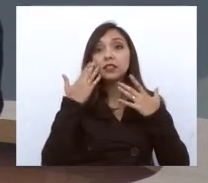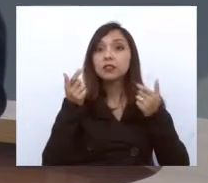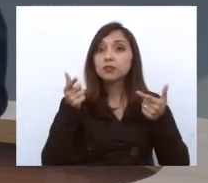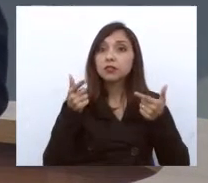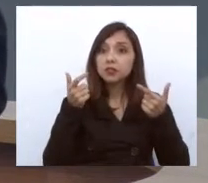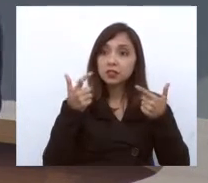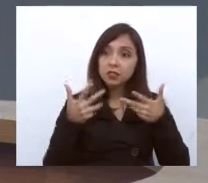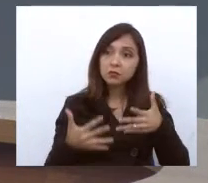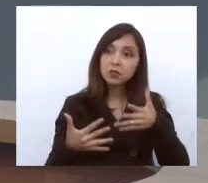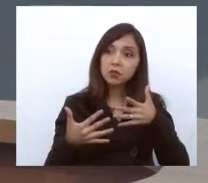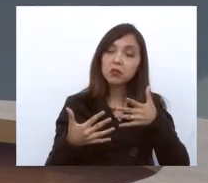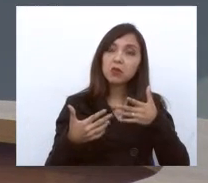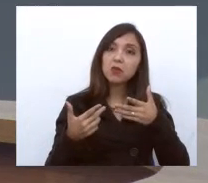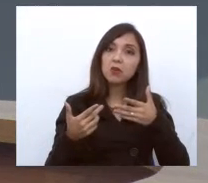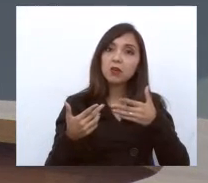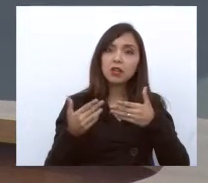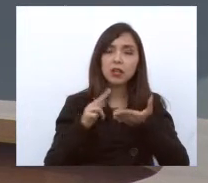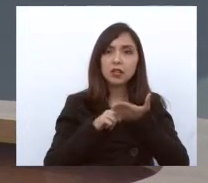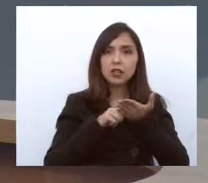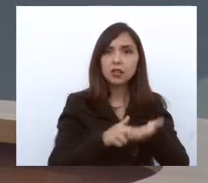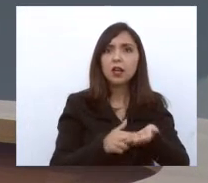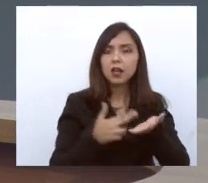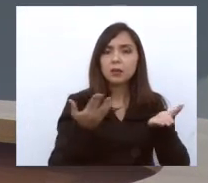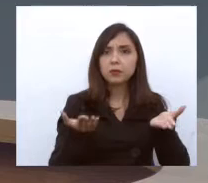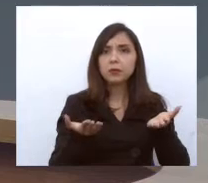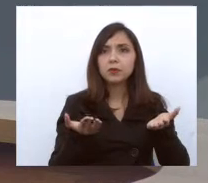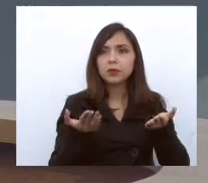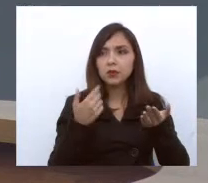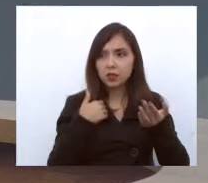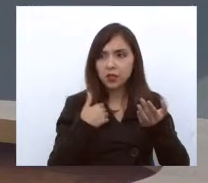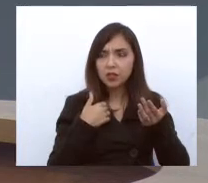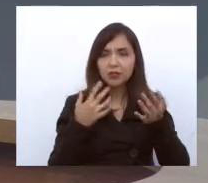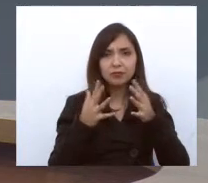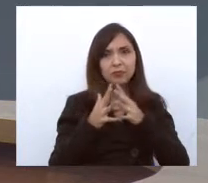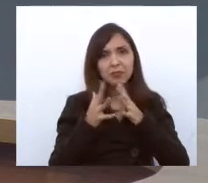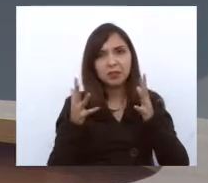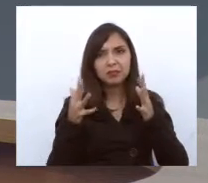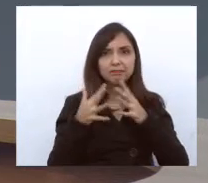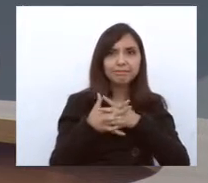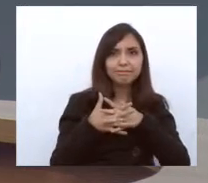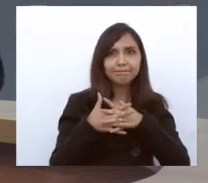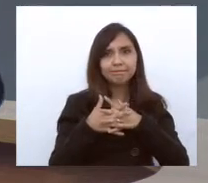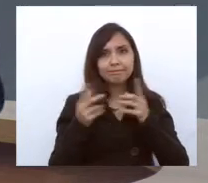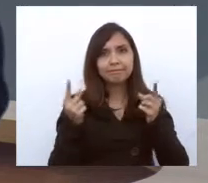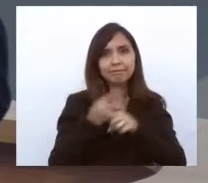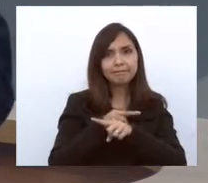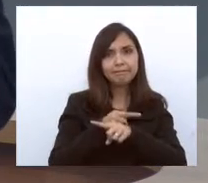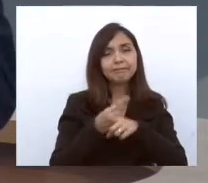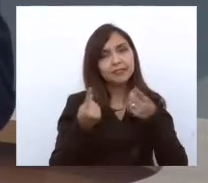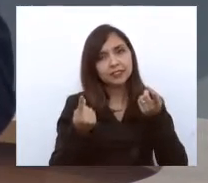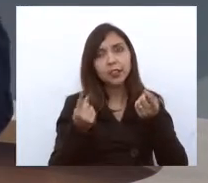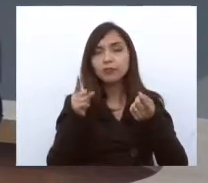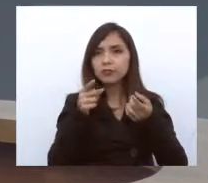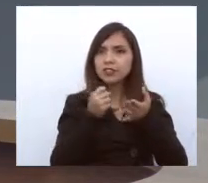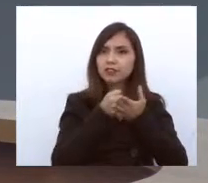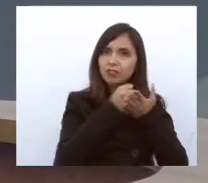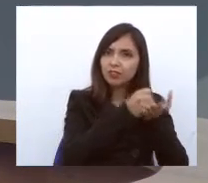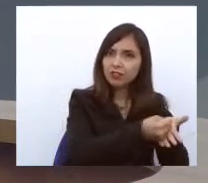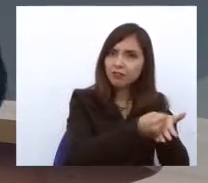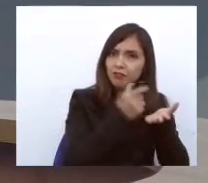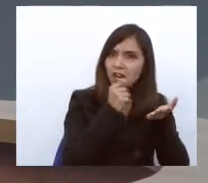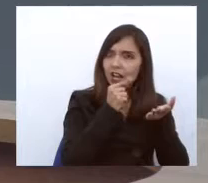Excelência pegou e fez o encaminhamento, eu vi uma distorção do projeto. Vossa Excelência está falando em levar